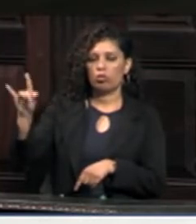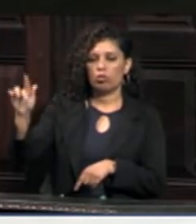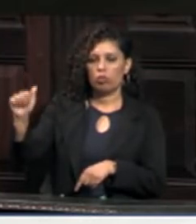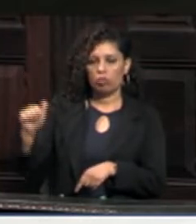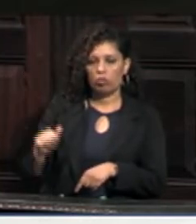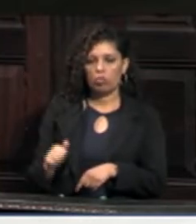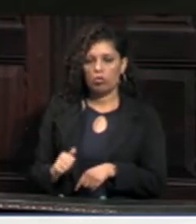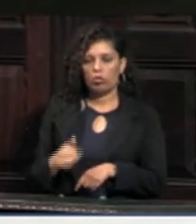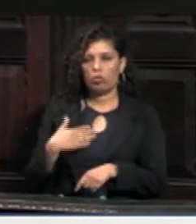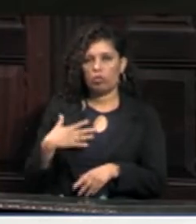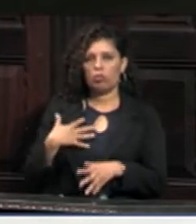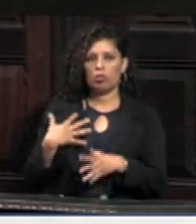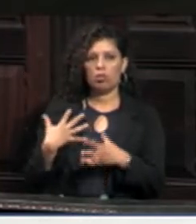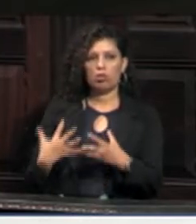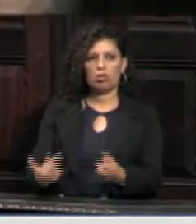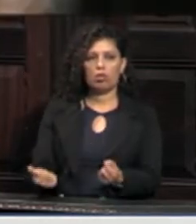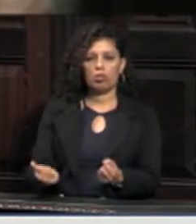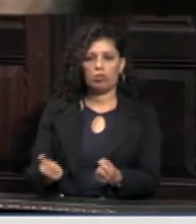essa emenda, o parecer é favorável.